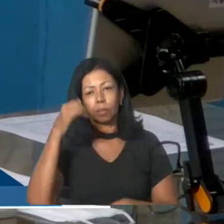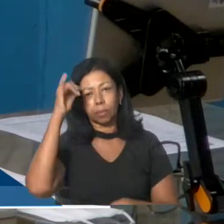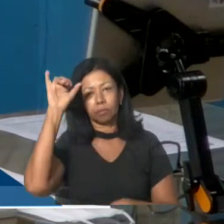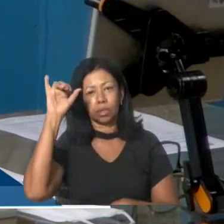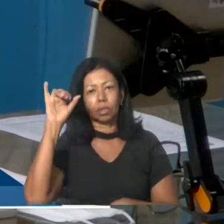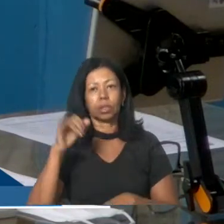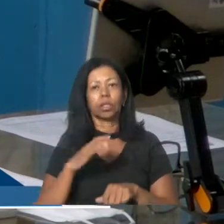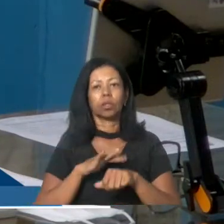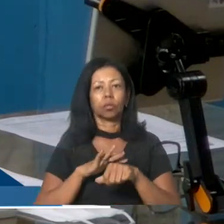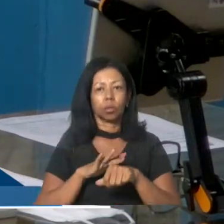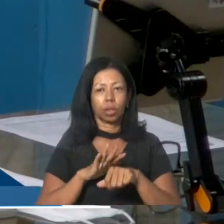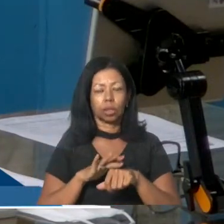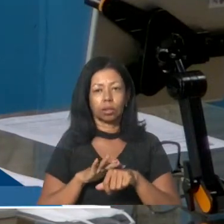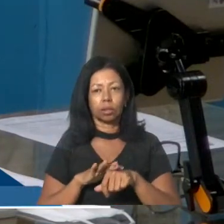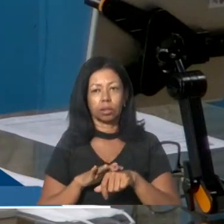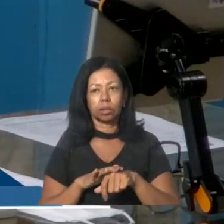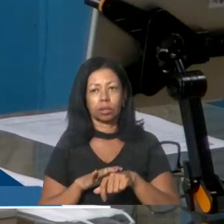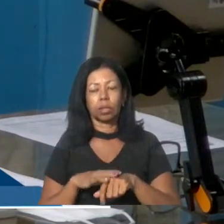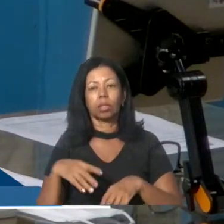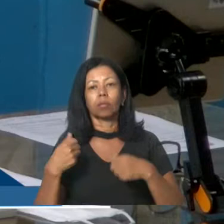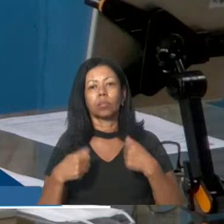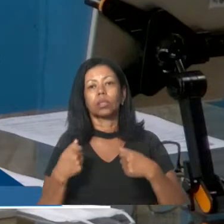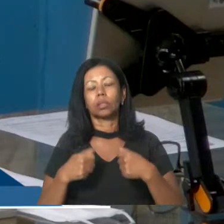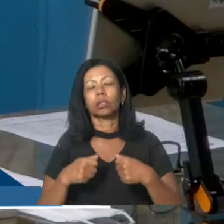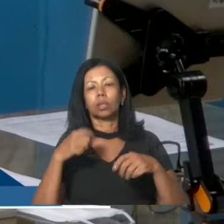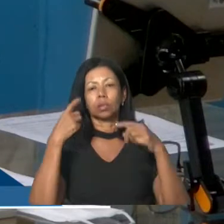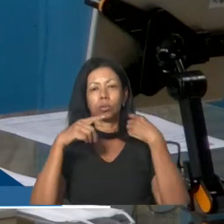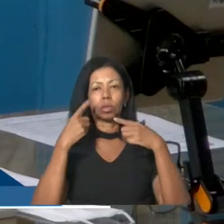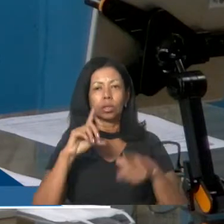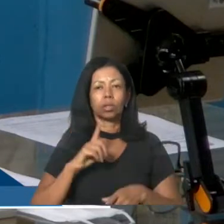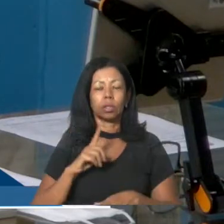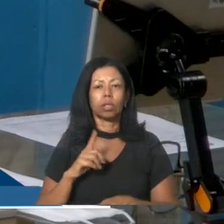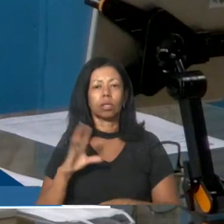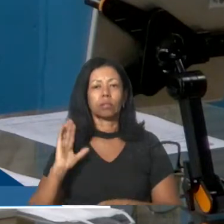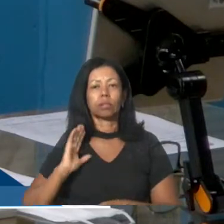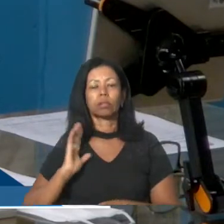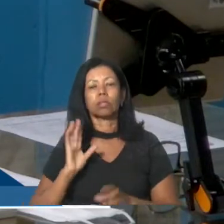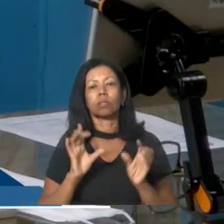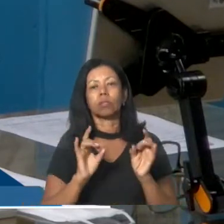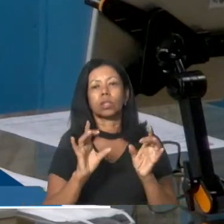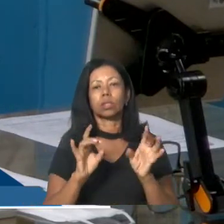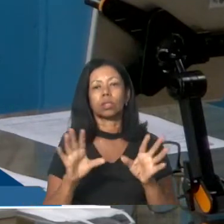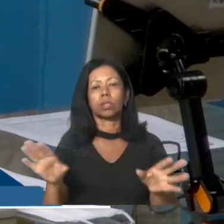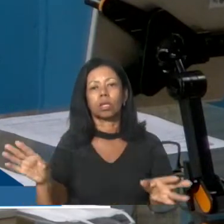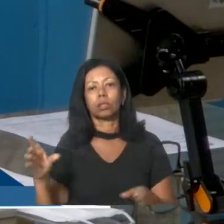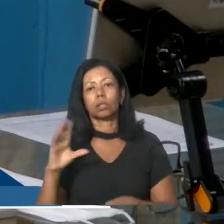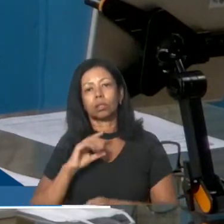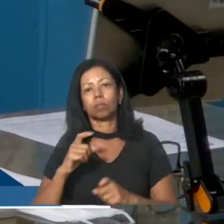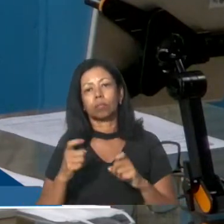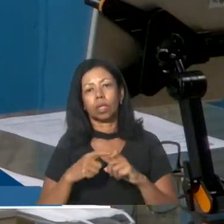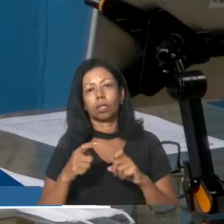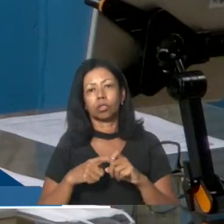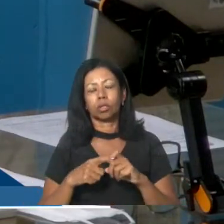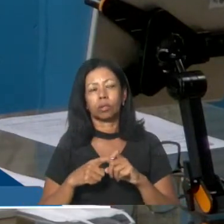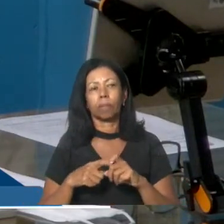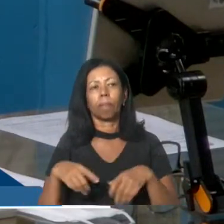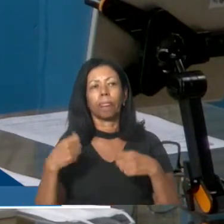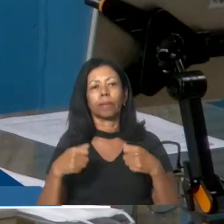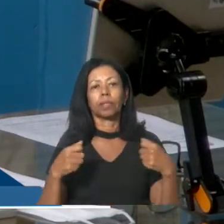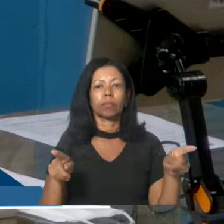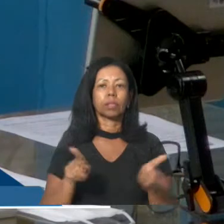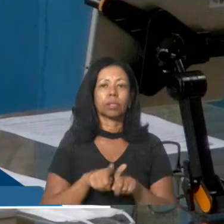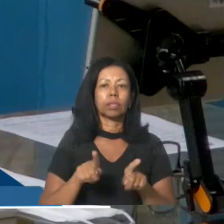A gente precisa discutir e ter no município as especialidades médicas, né? Nós precisamos ter, além da especialidade médica, nós precisamos